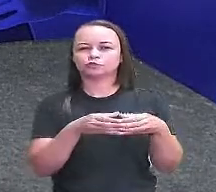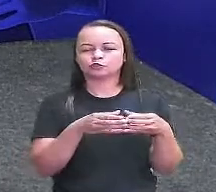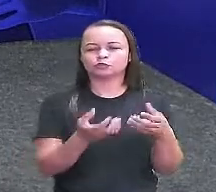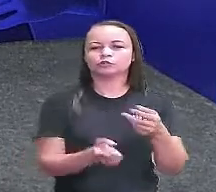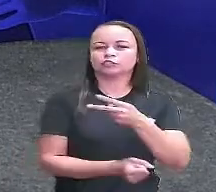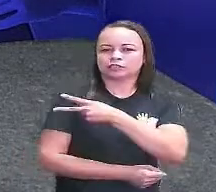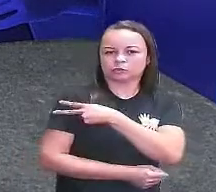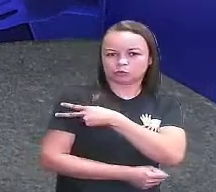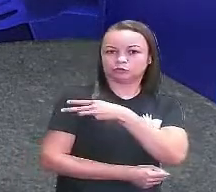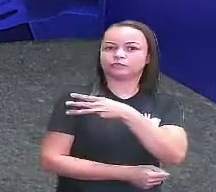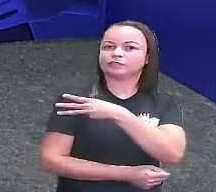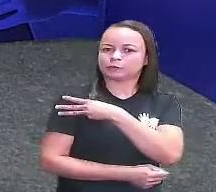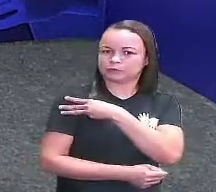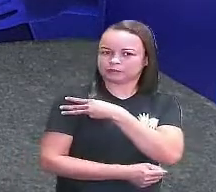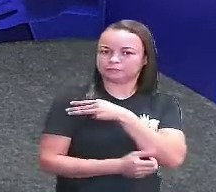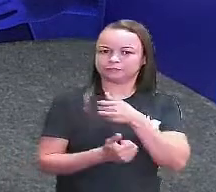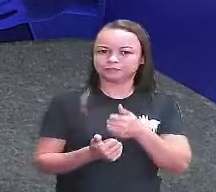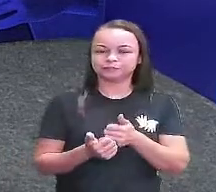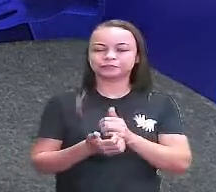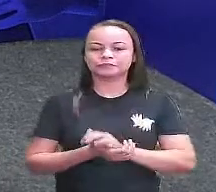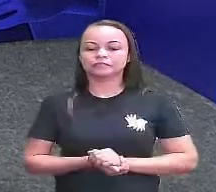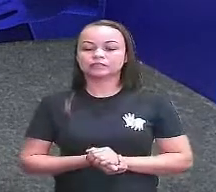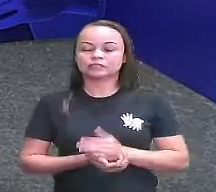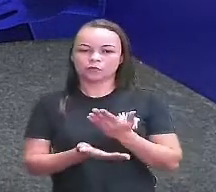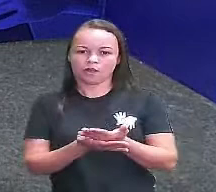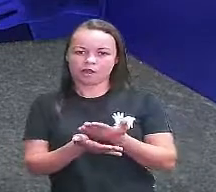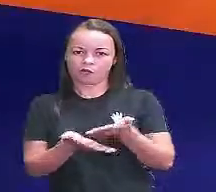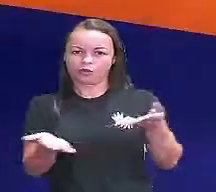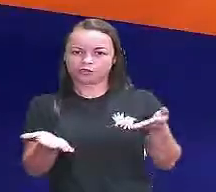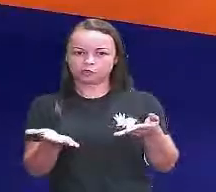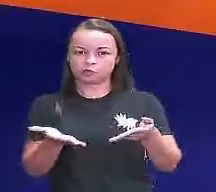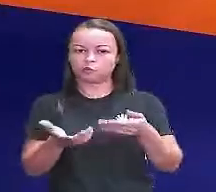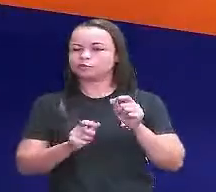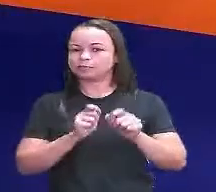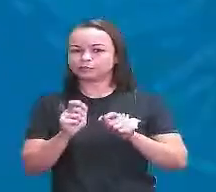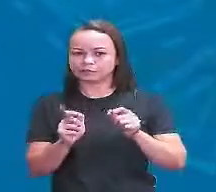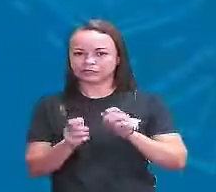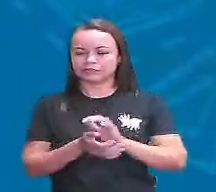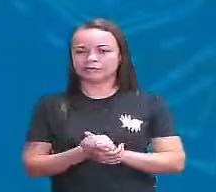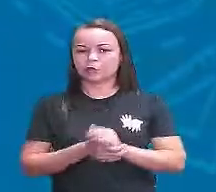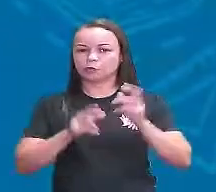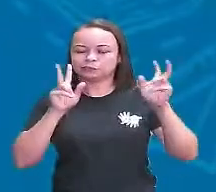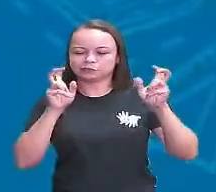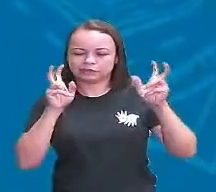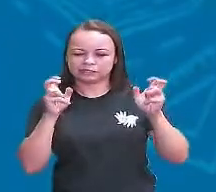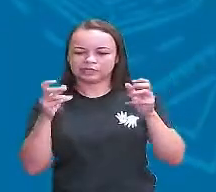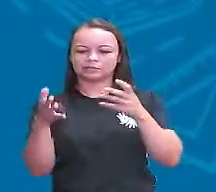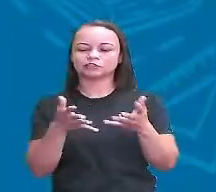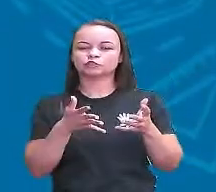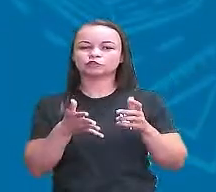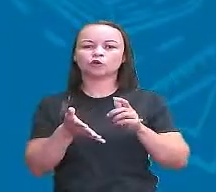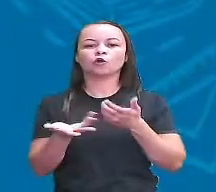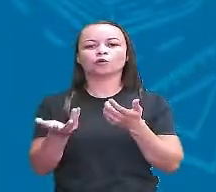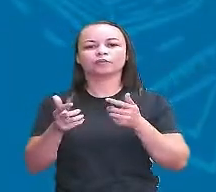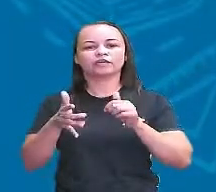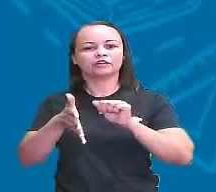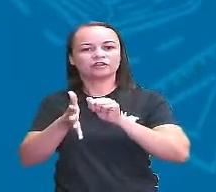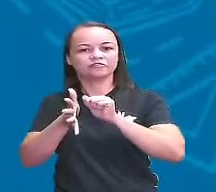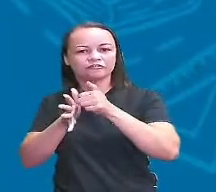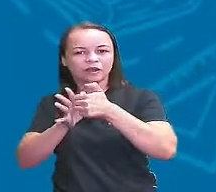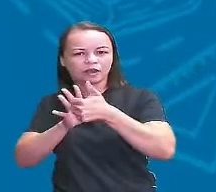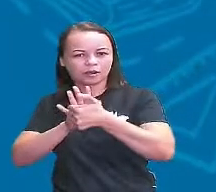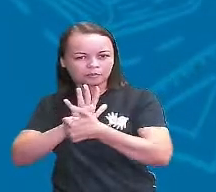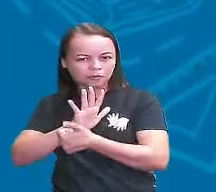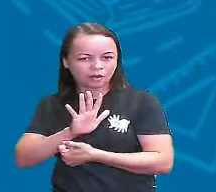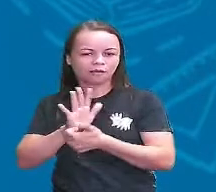anos, tá? Então, a nossa aula de hoje é sobre fábula. Quem aqui gosta de fábula? Quem